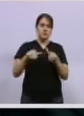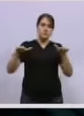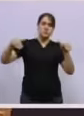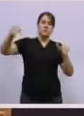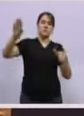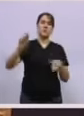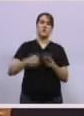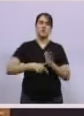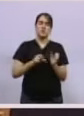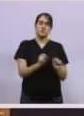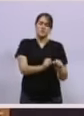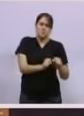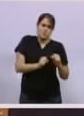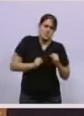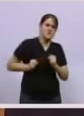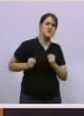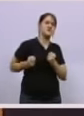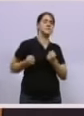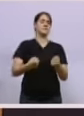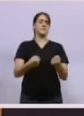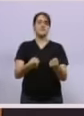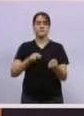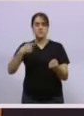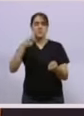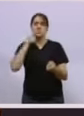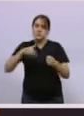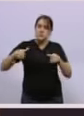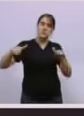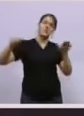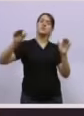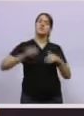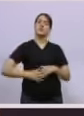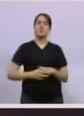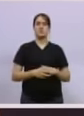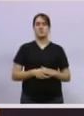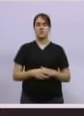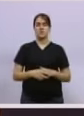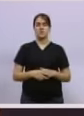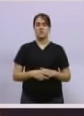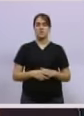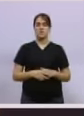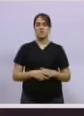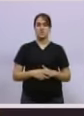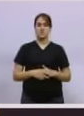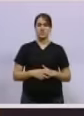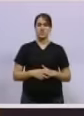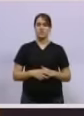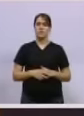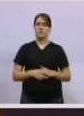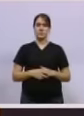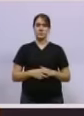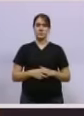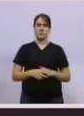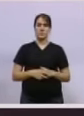passar no canal apertado que faz com que haja irrigação de sangue ali, para que ela possa, as asas serem